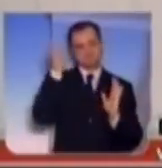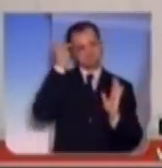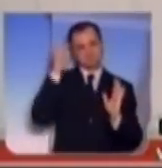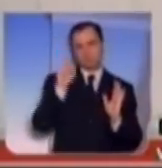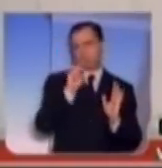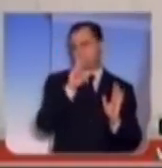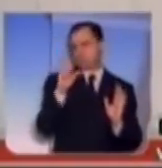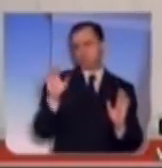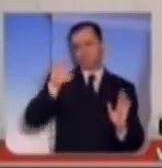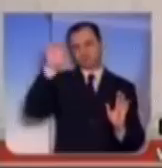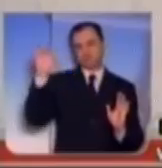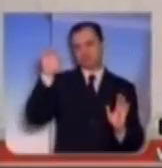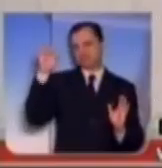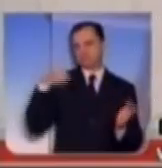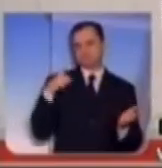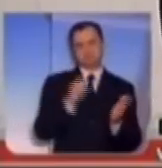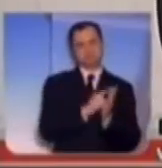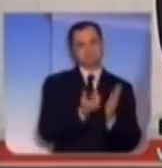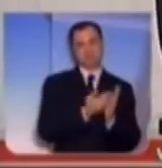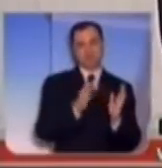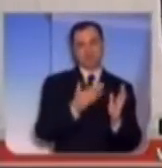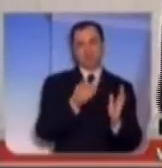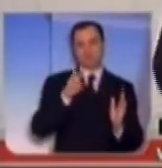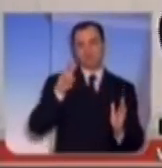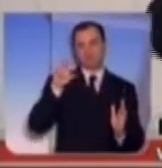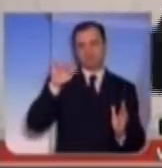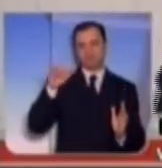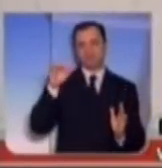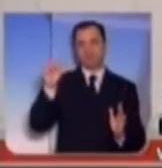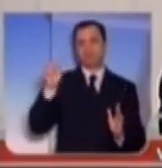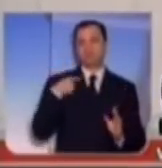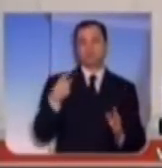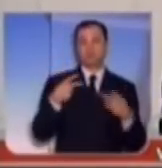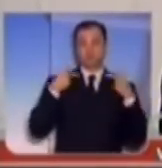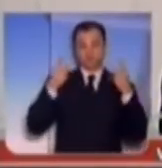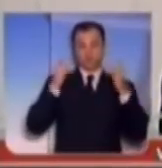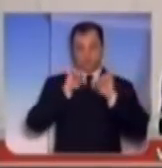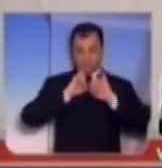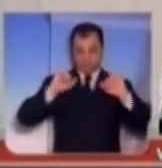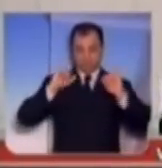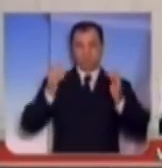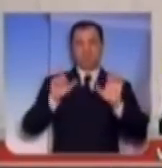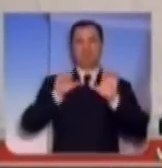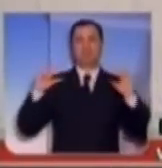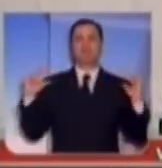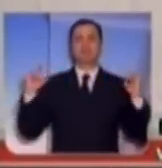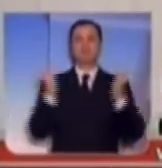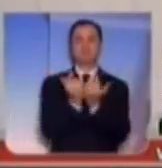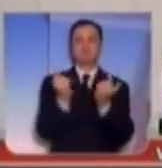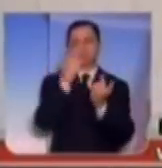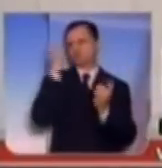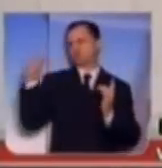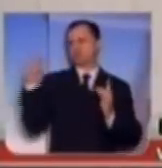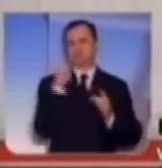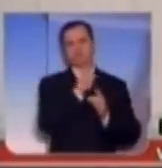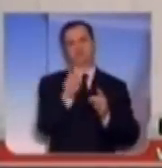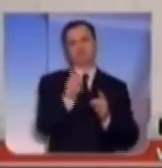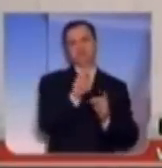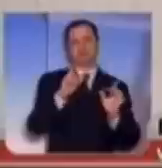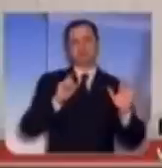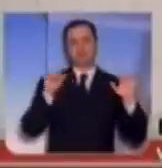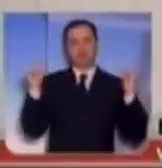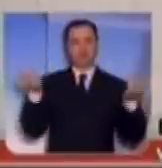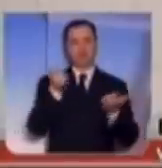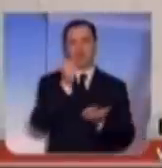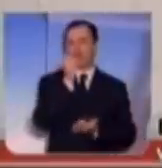Paulo, ou o Estadão, ou a revista Veja. Por isso que eu faço questão de divulgar aqui pela TV Assembleia, para que todos os telespectadores